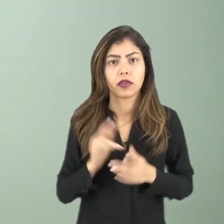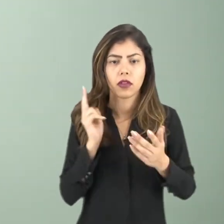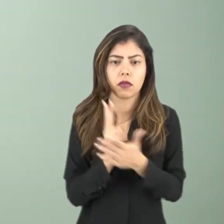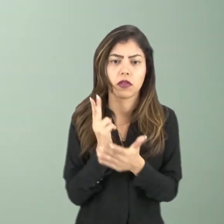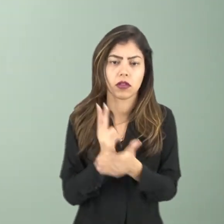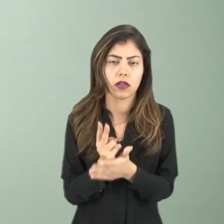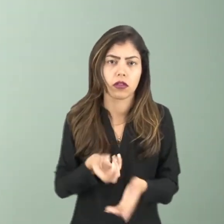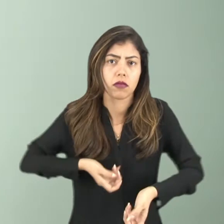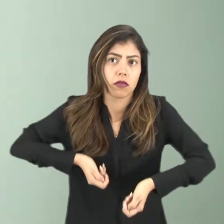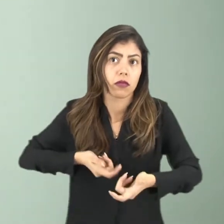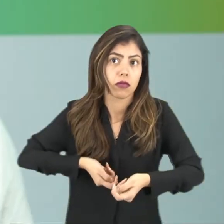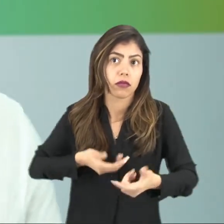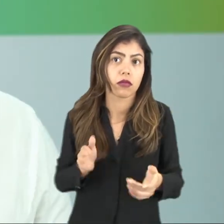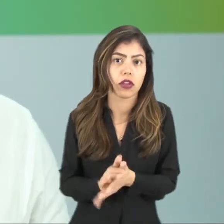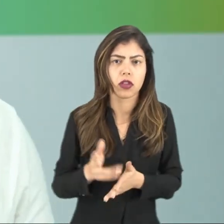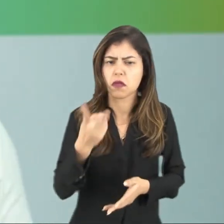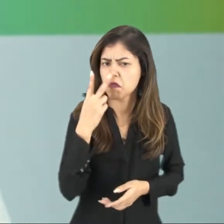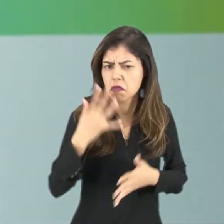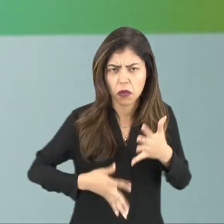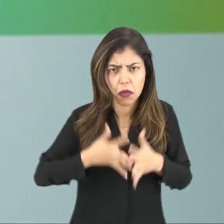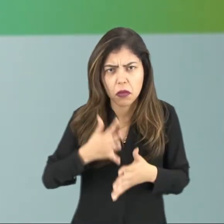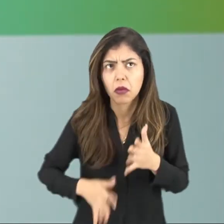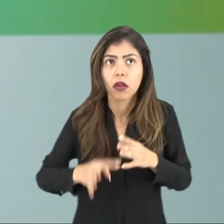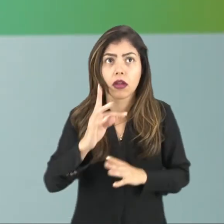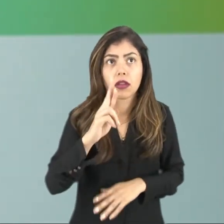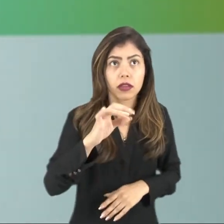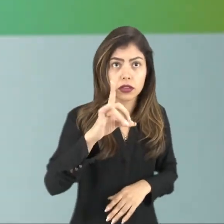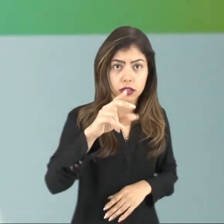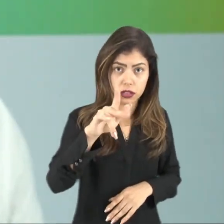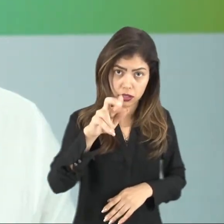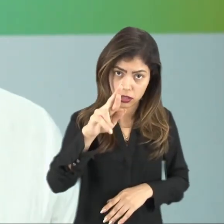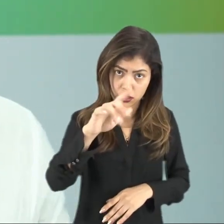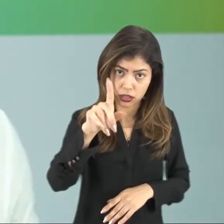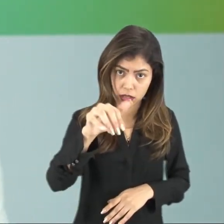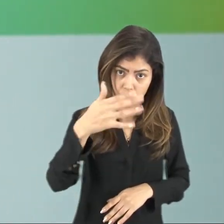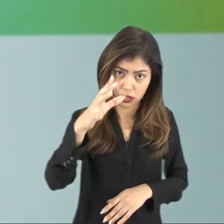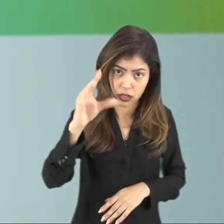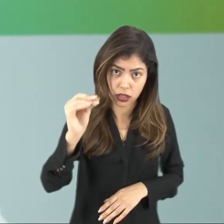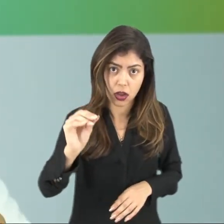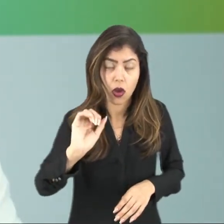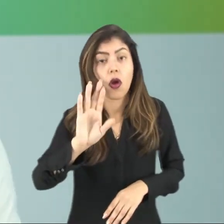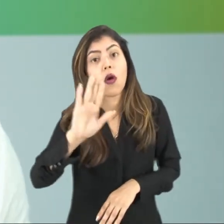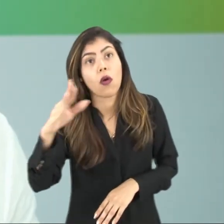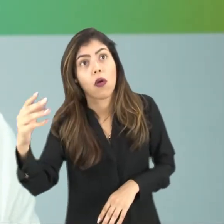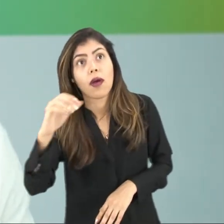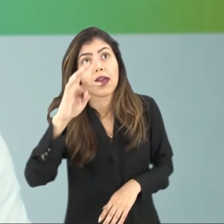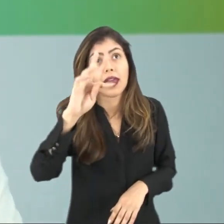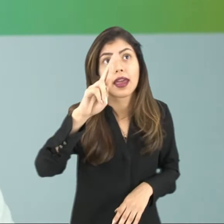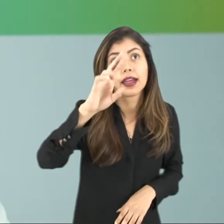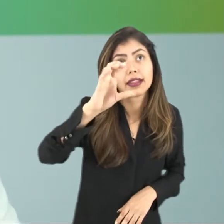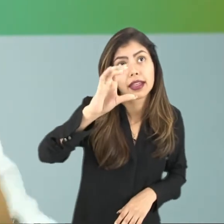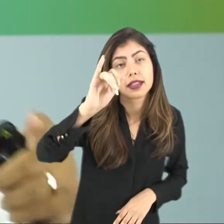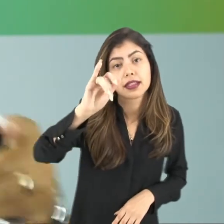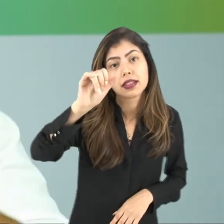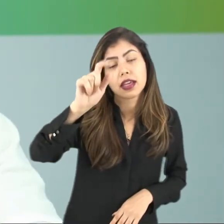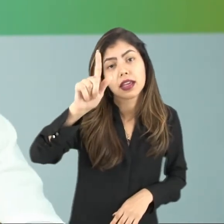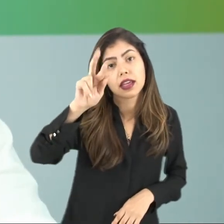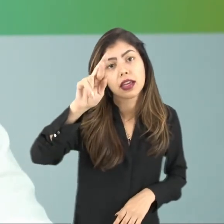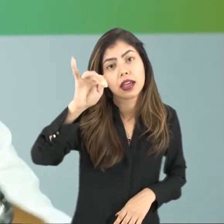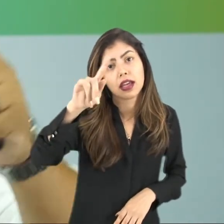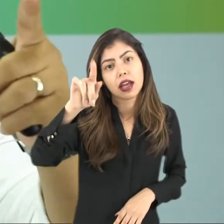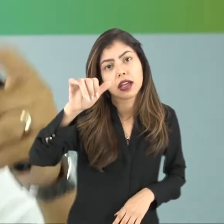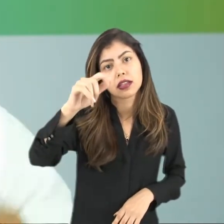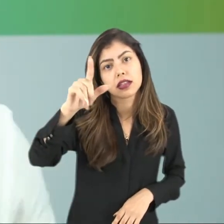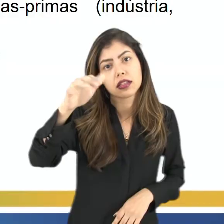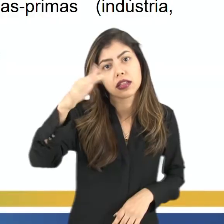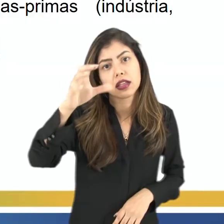terciário. Ao mesmo tempo, uma dica, não confunda terceirização com terceirização. Terceirização